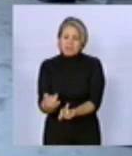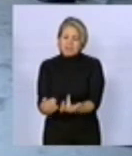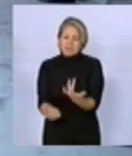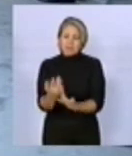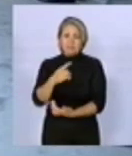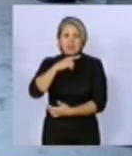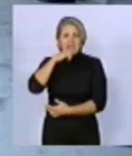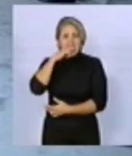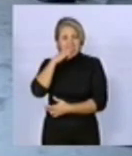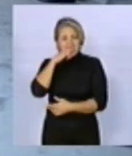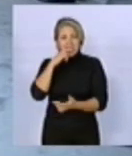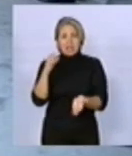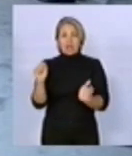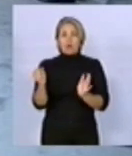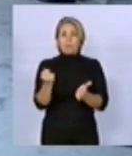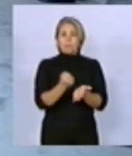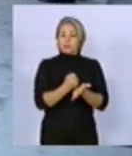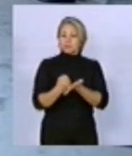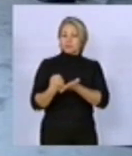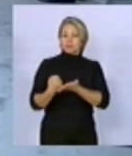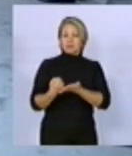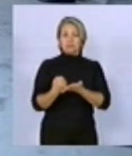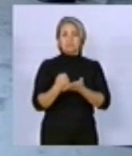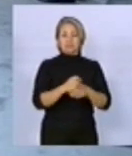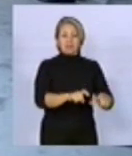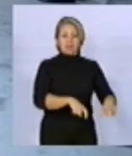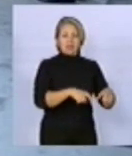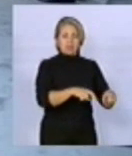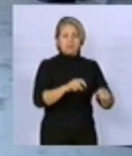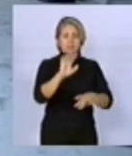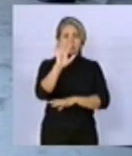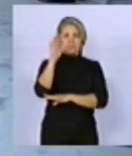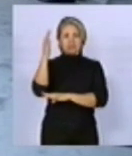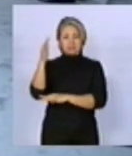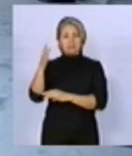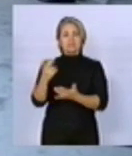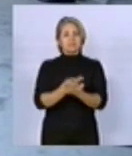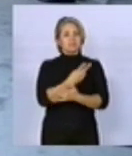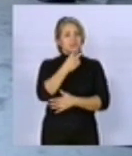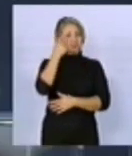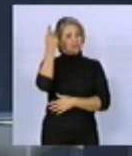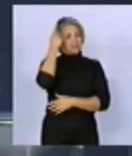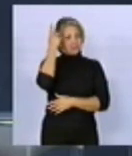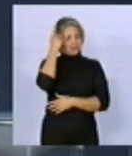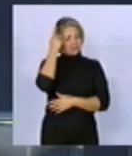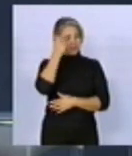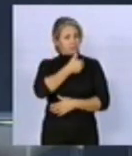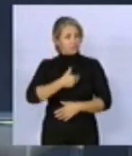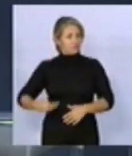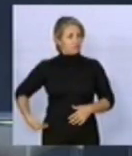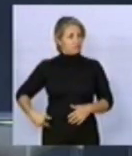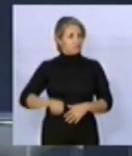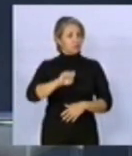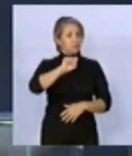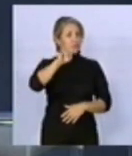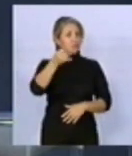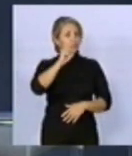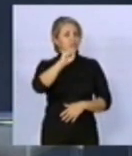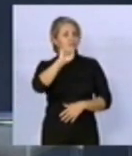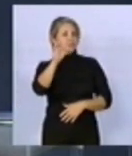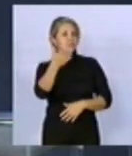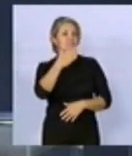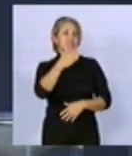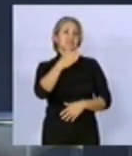próprio protocolo agroambiental realizado no estado de são paulo em que o então governador josé serra procurou o setor e